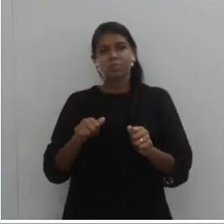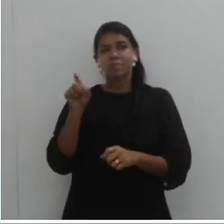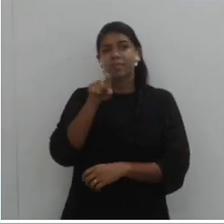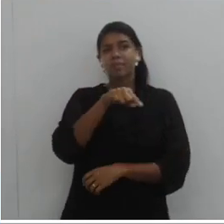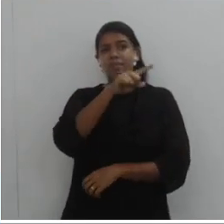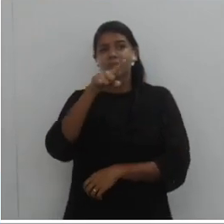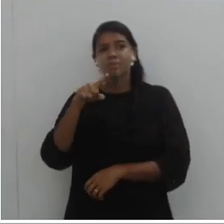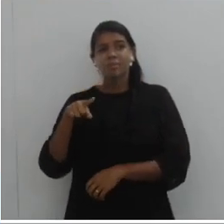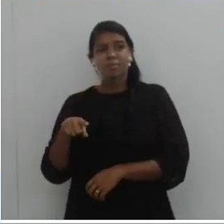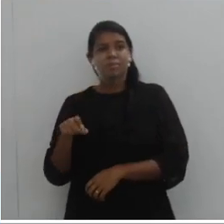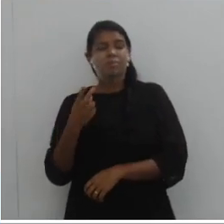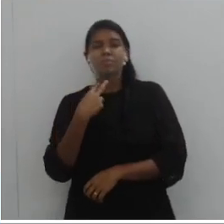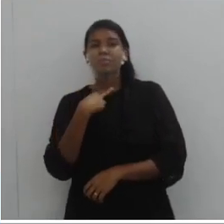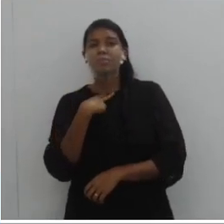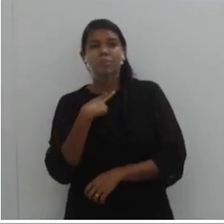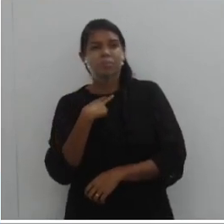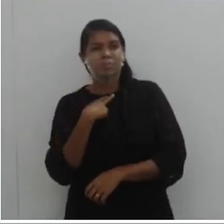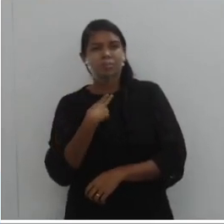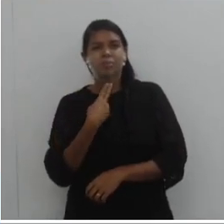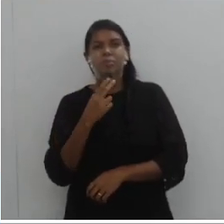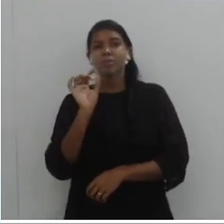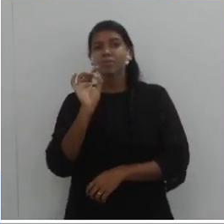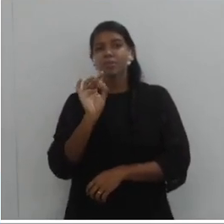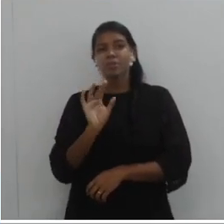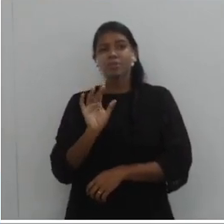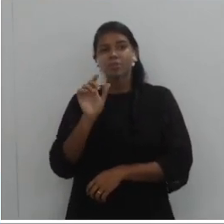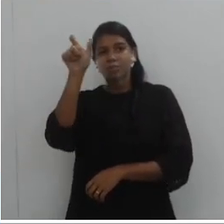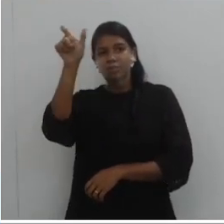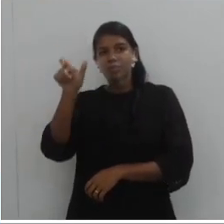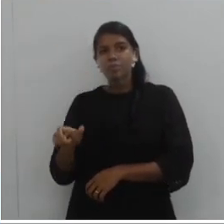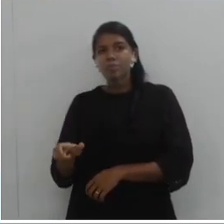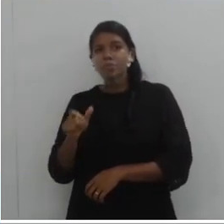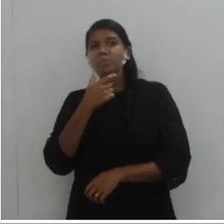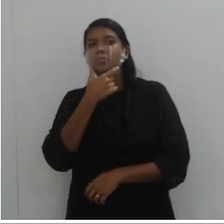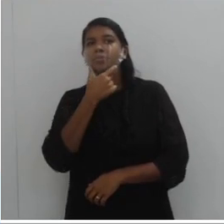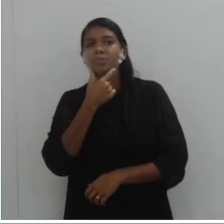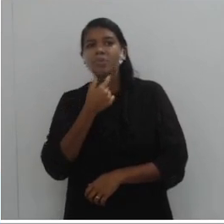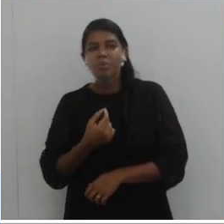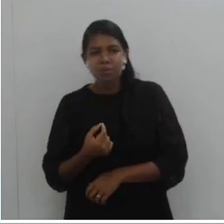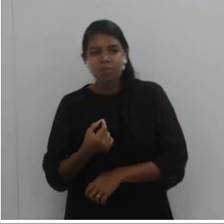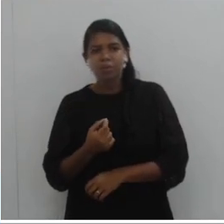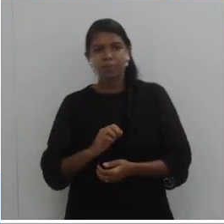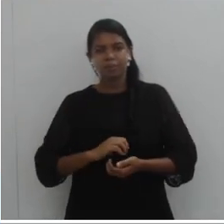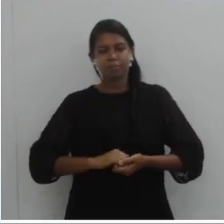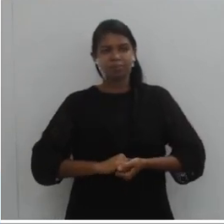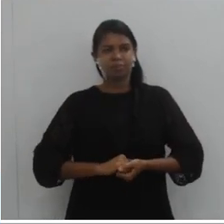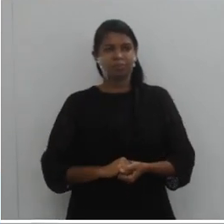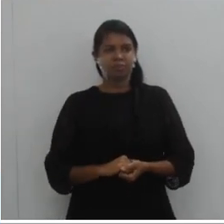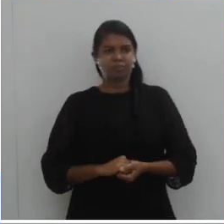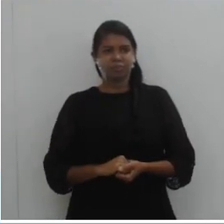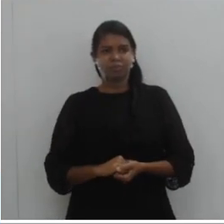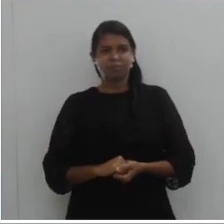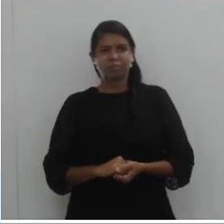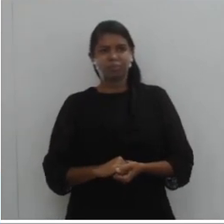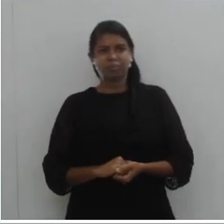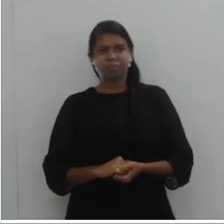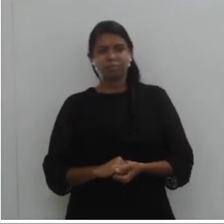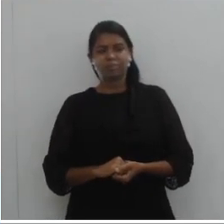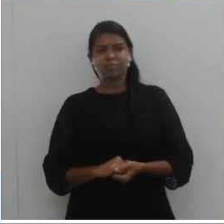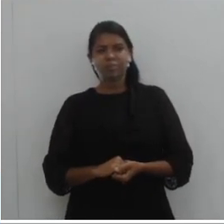de rituais exclusivamente masculinos. Eles também não podiam ter propriedades